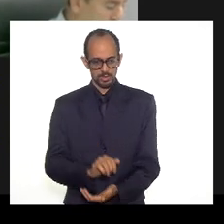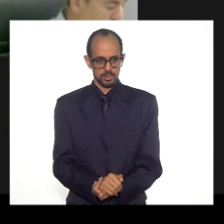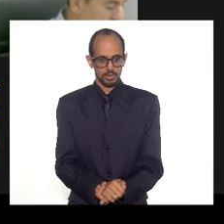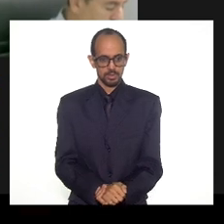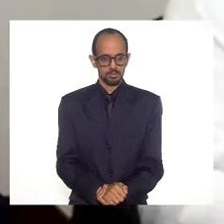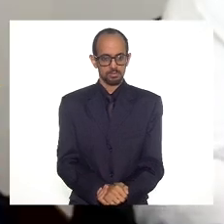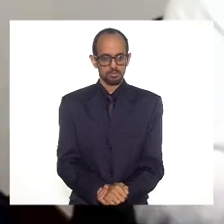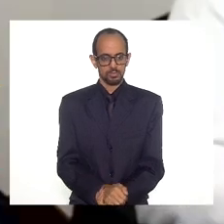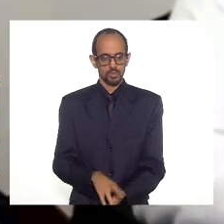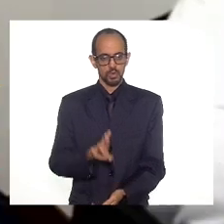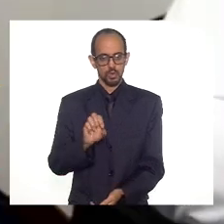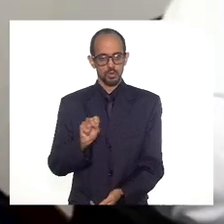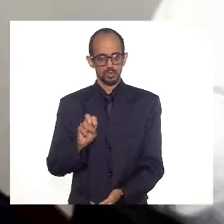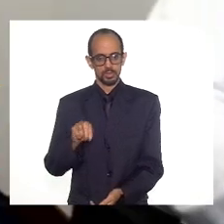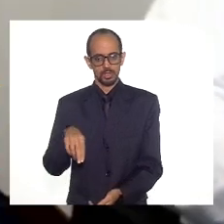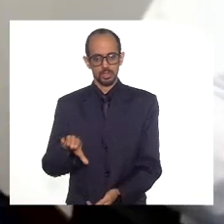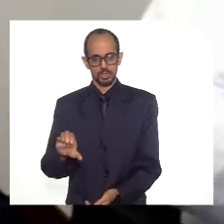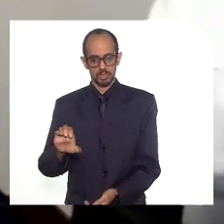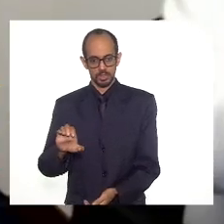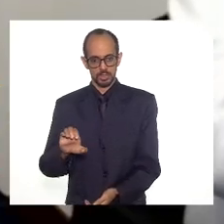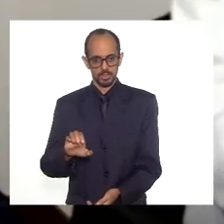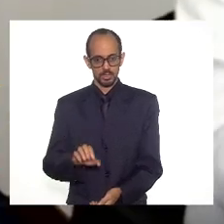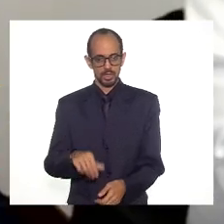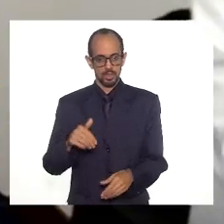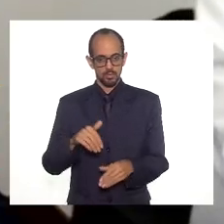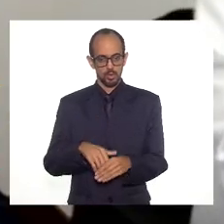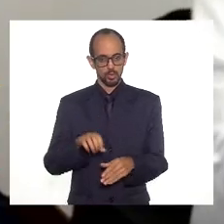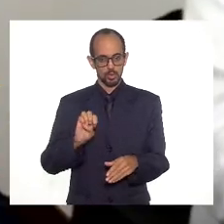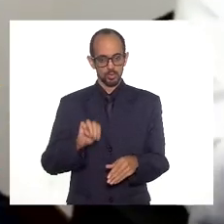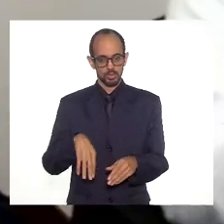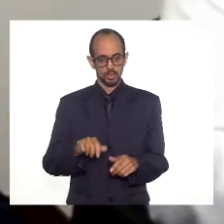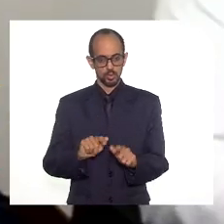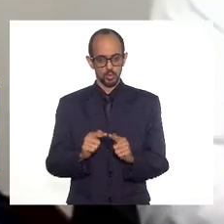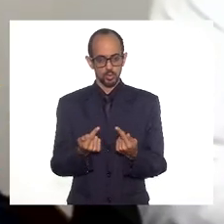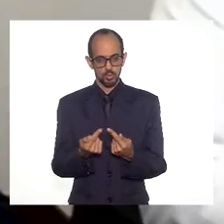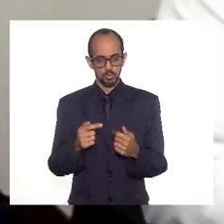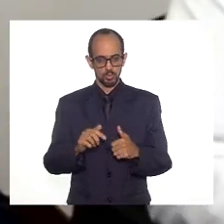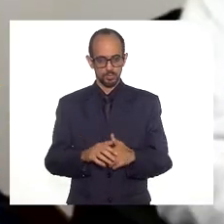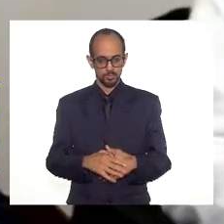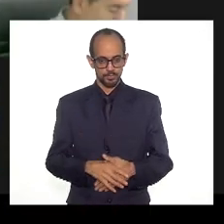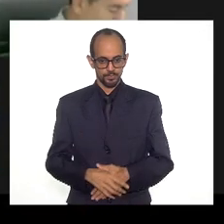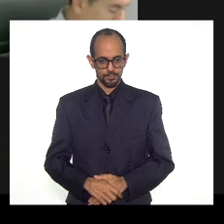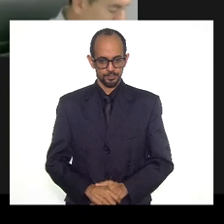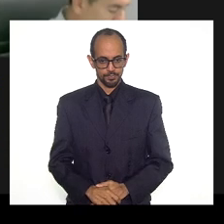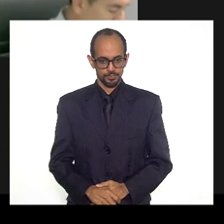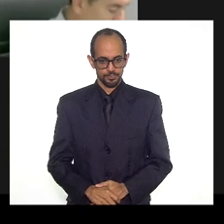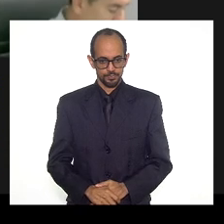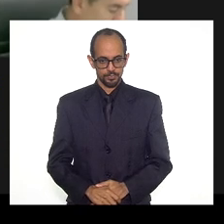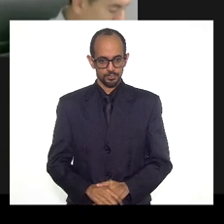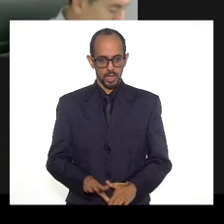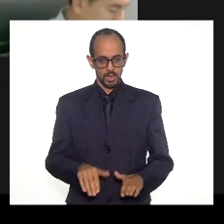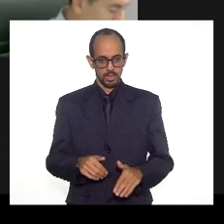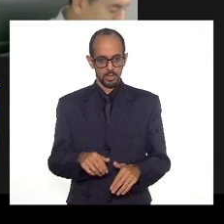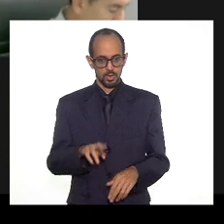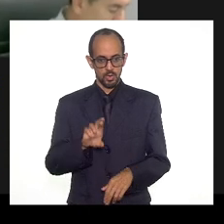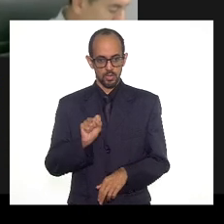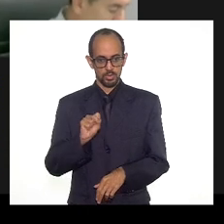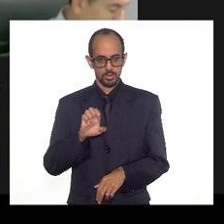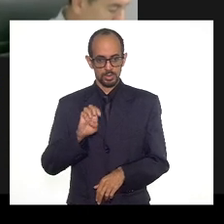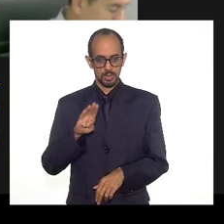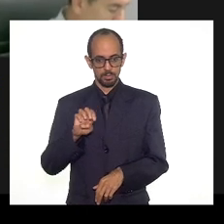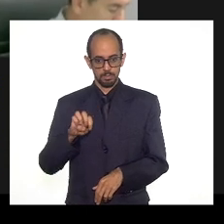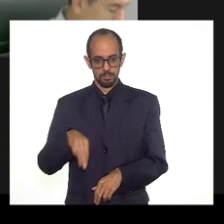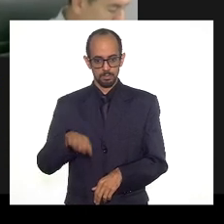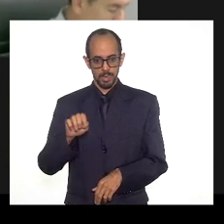Deputada Rosane Félix votou sim no grupo. Deputado Rosenberg Reis.